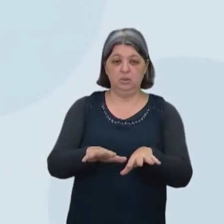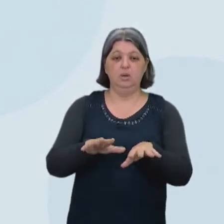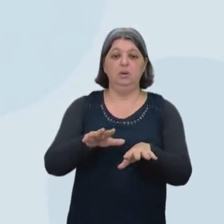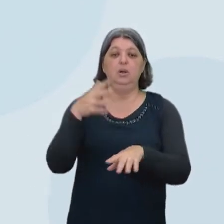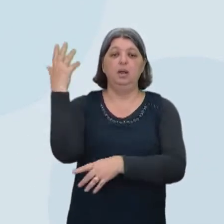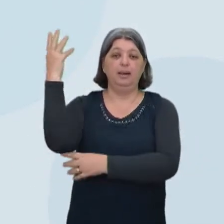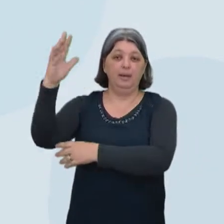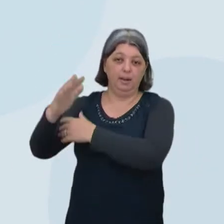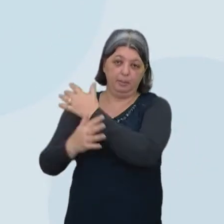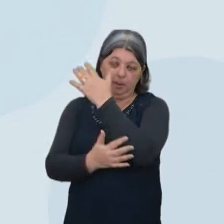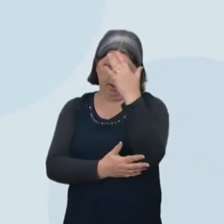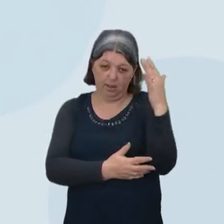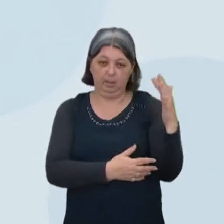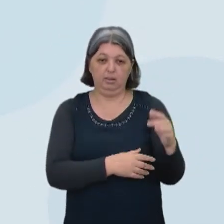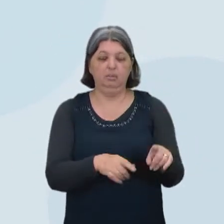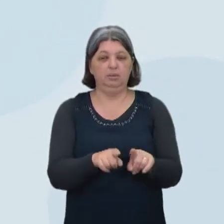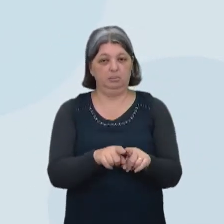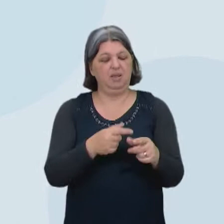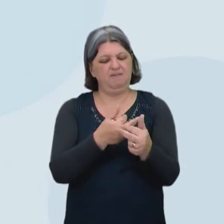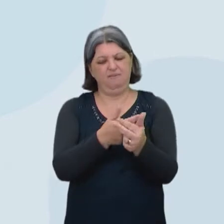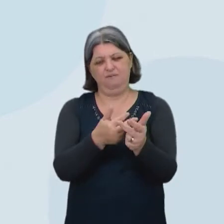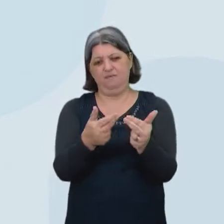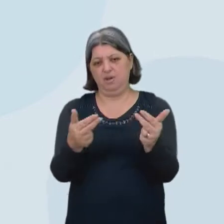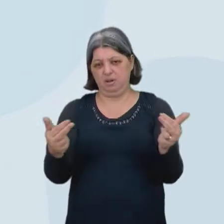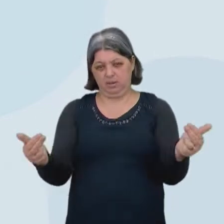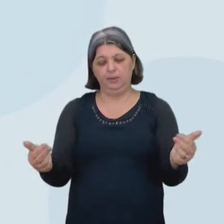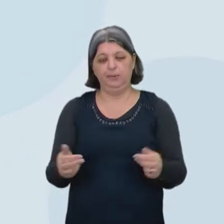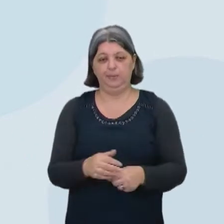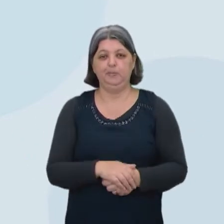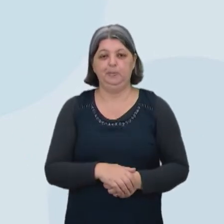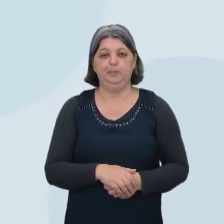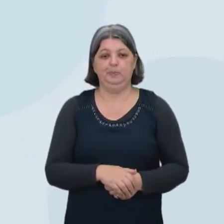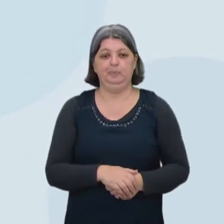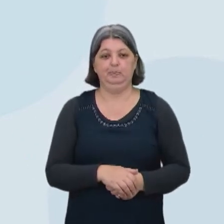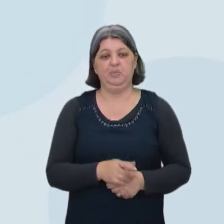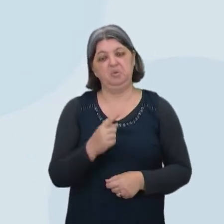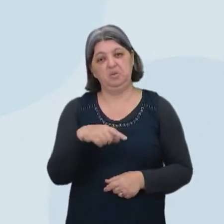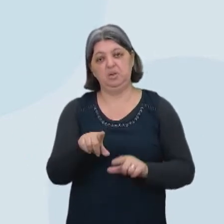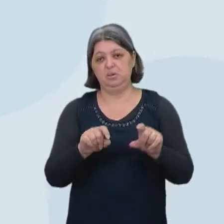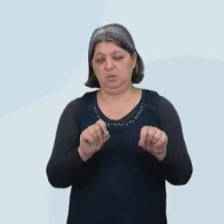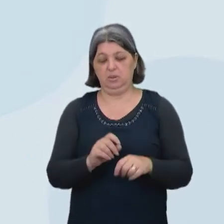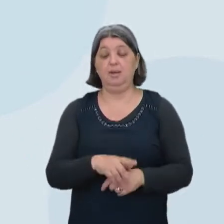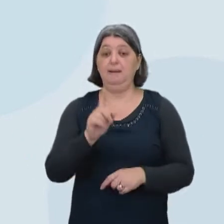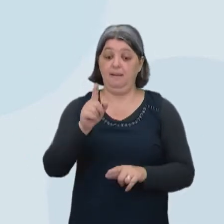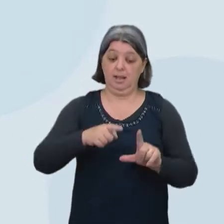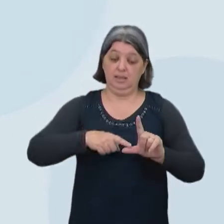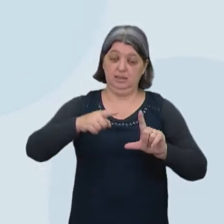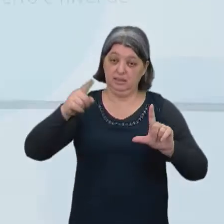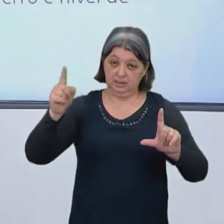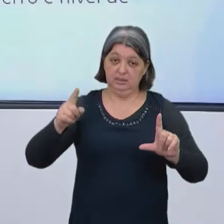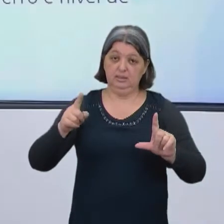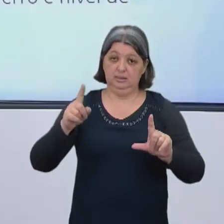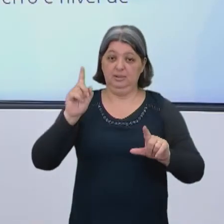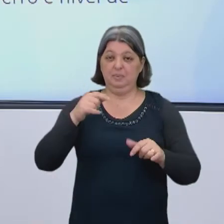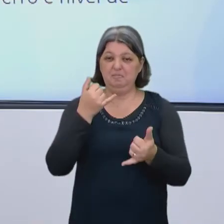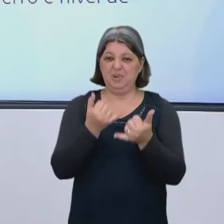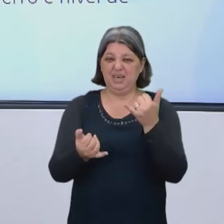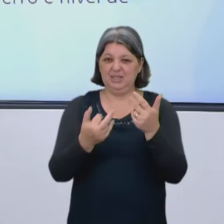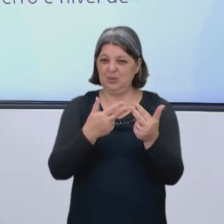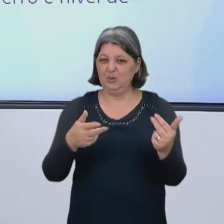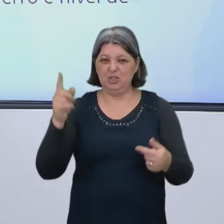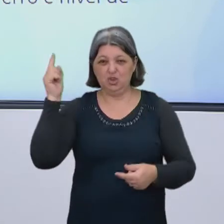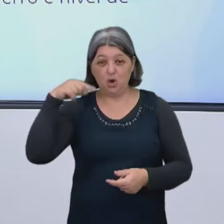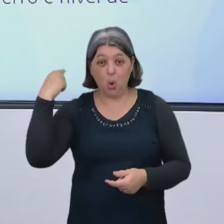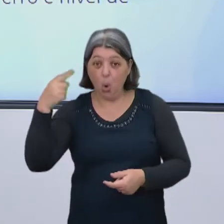ambiental, estão em voga outros, e tantas outras que vocês quiserem aí. Então, estatística é um negócio louco, é um negócio